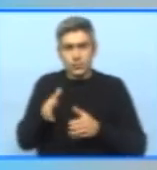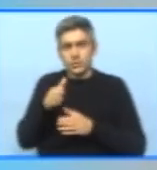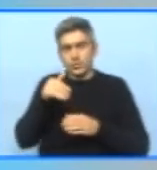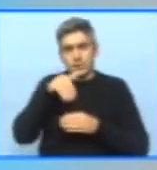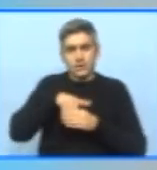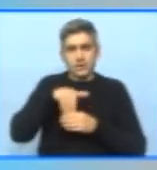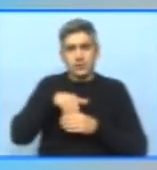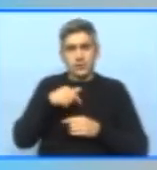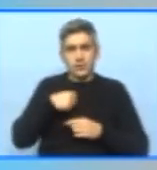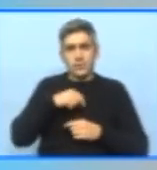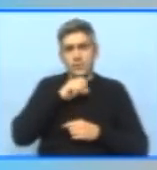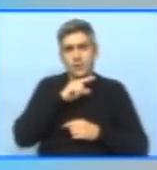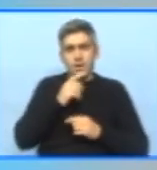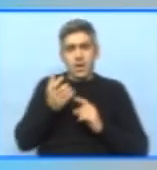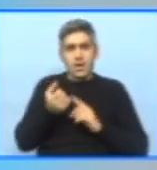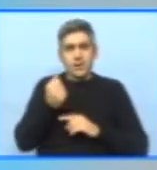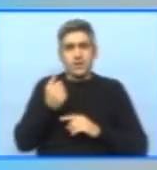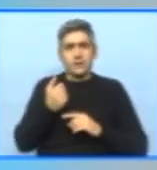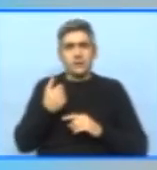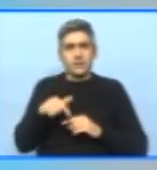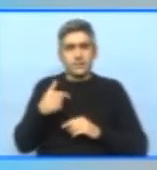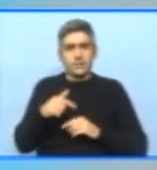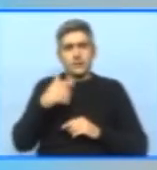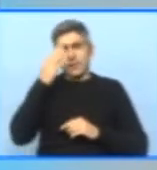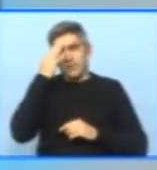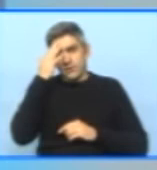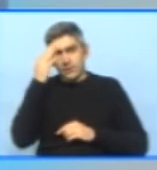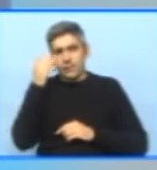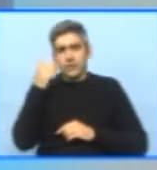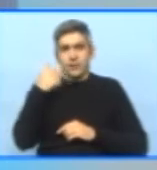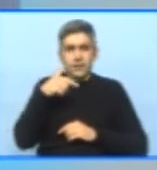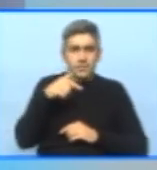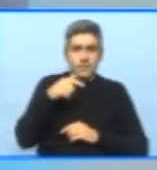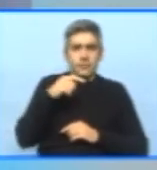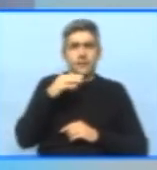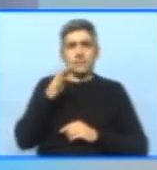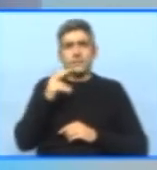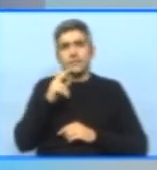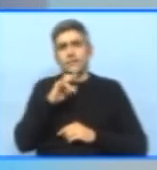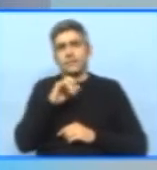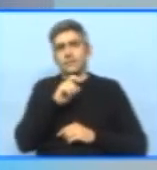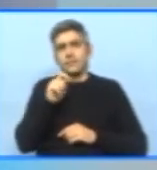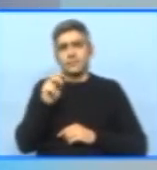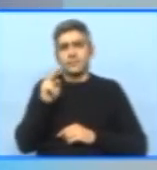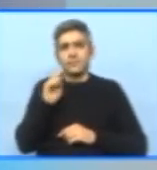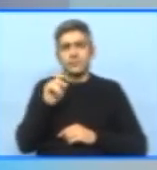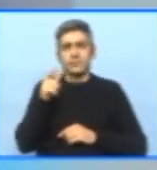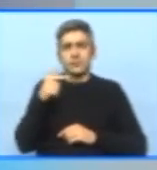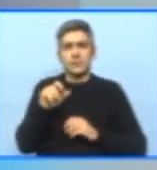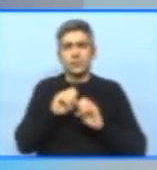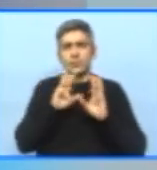que nós fomos capazes de ter, porque esta presunção, não é, dos fariseus, de que eles tinham tudo